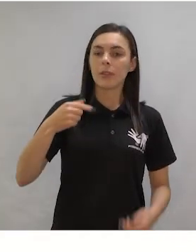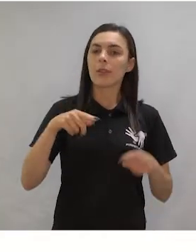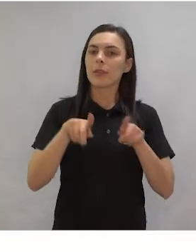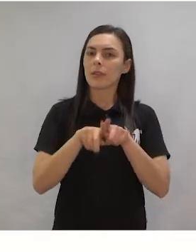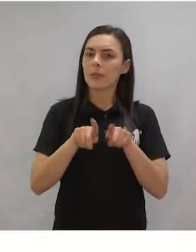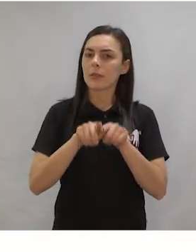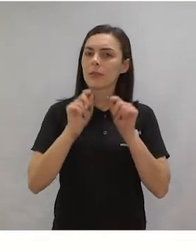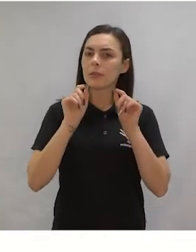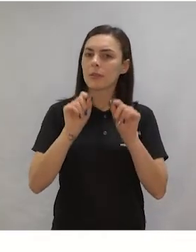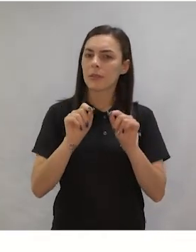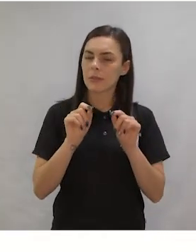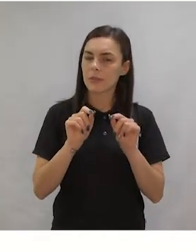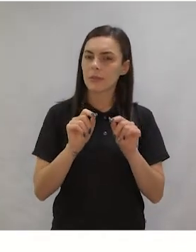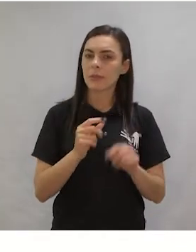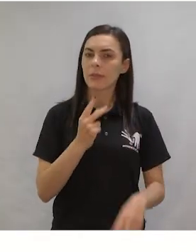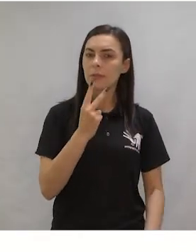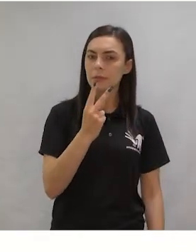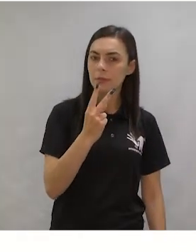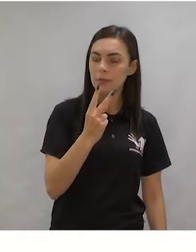coisa que